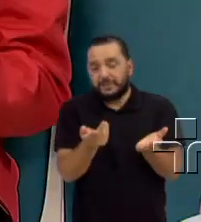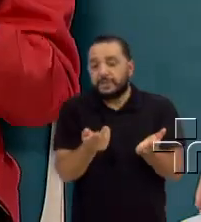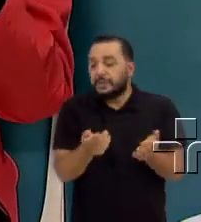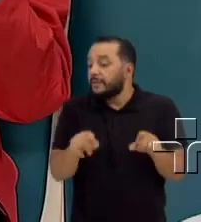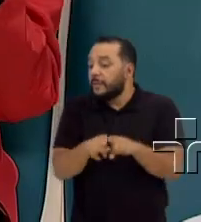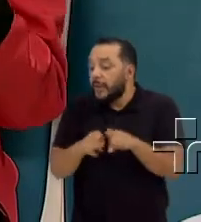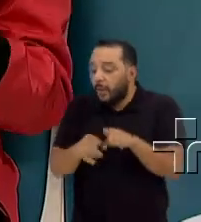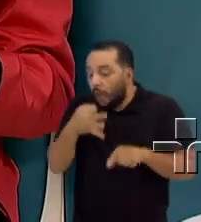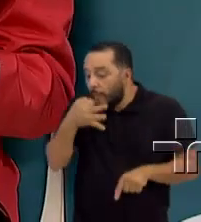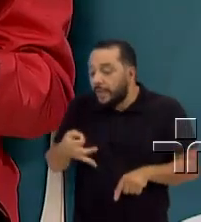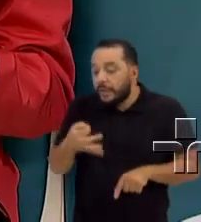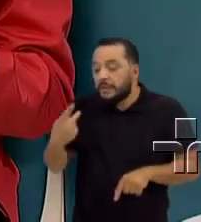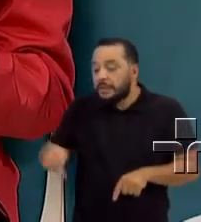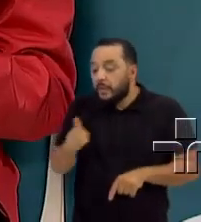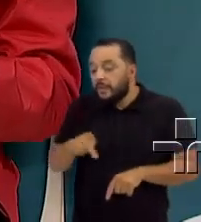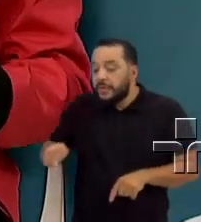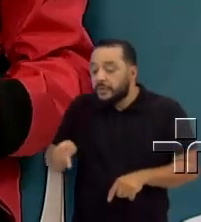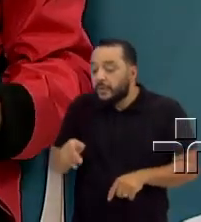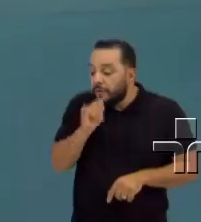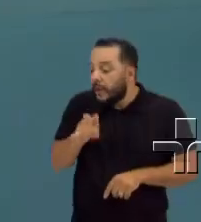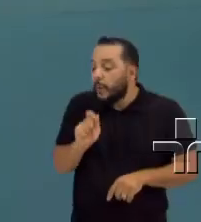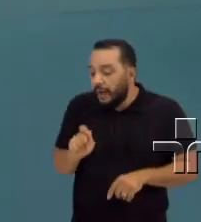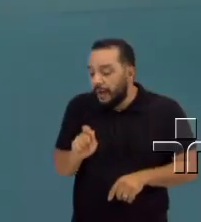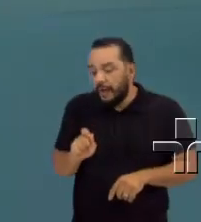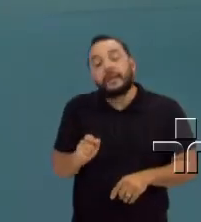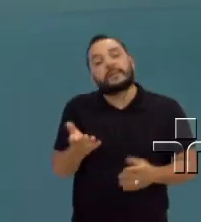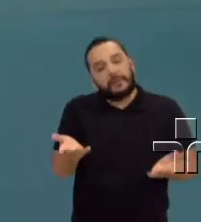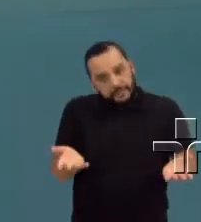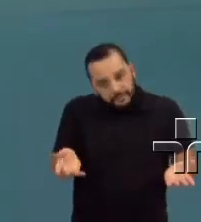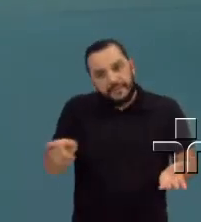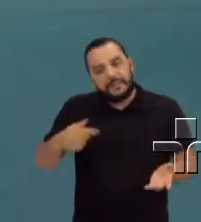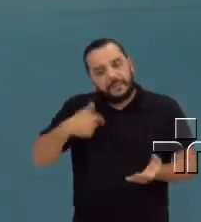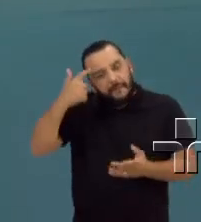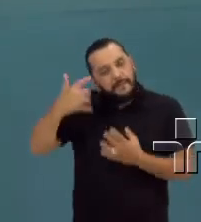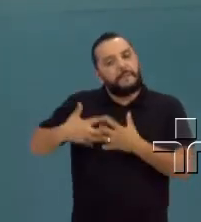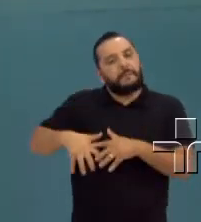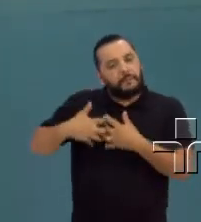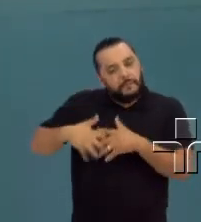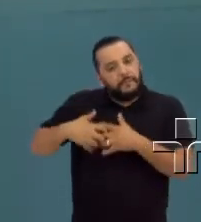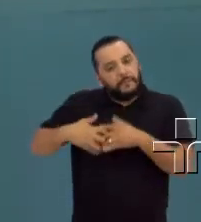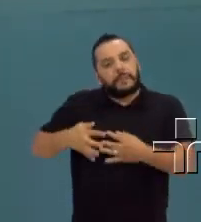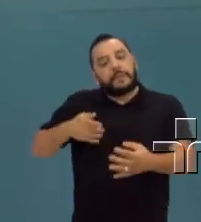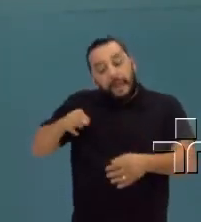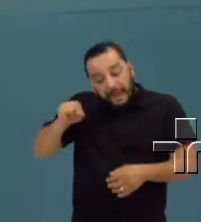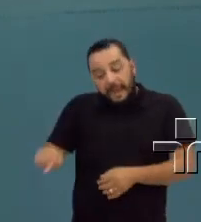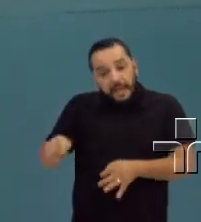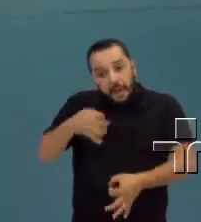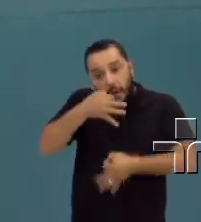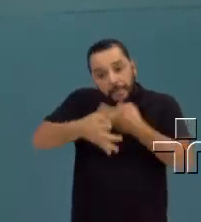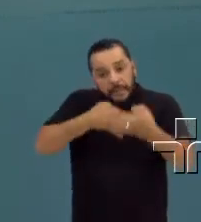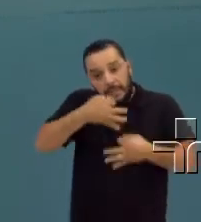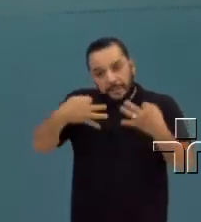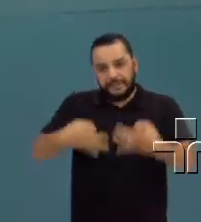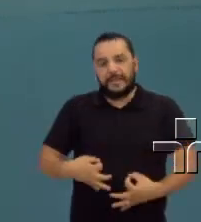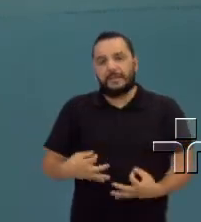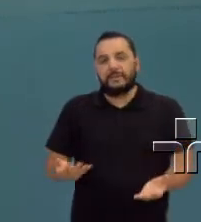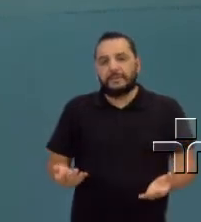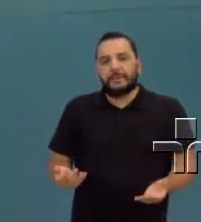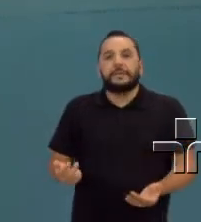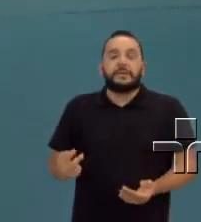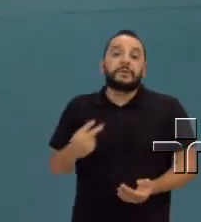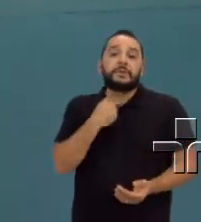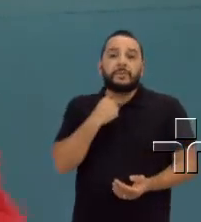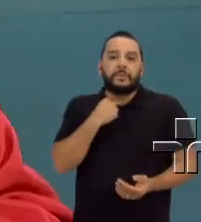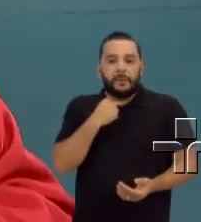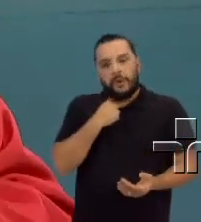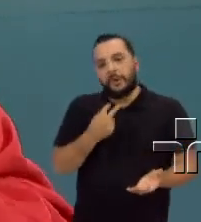que... Desenvolver isso, né? Porque isso não é uma coisa... você não pode dar... a qualidade para o seu